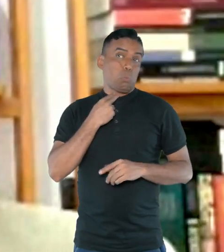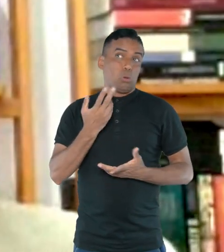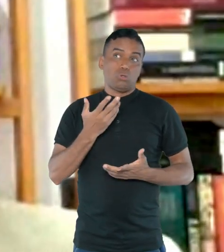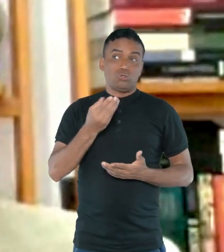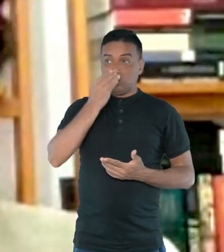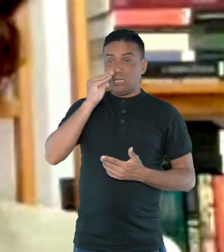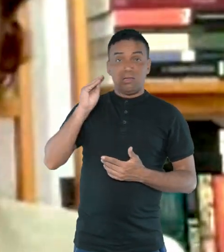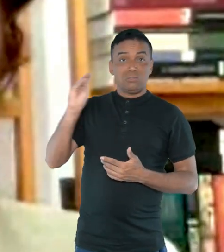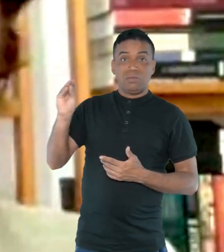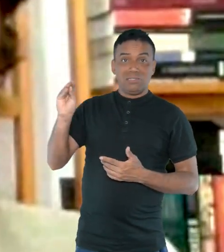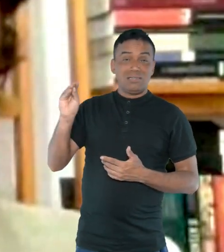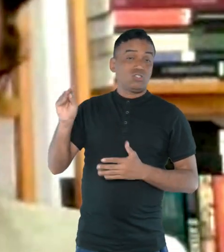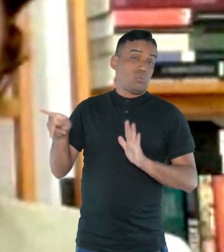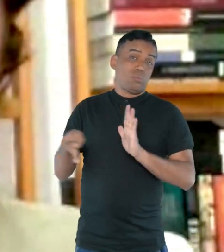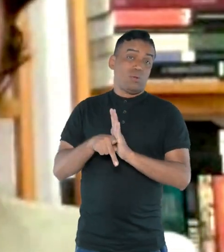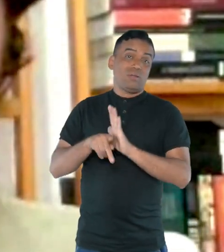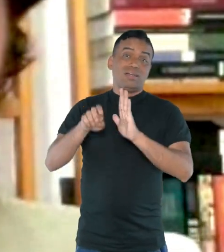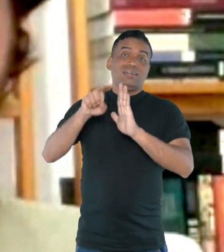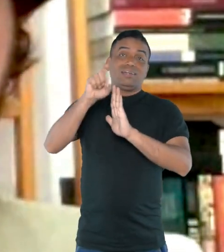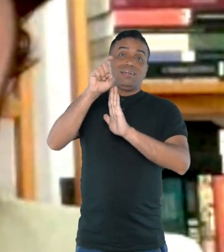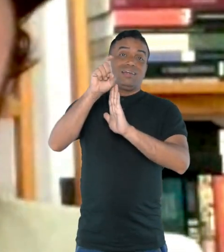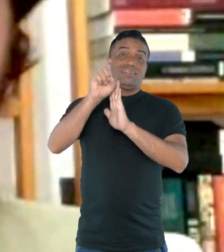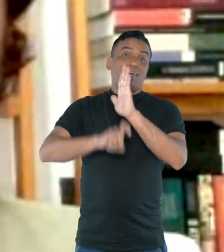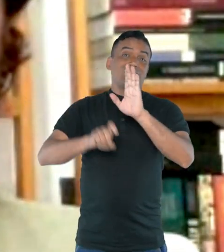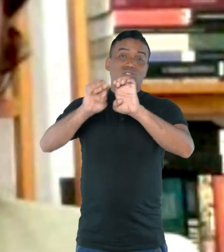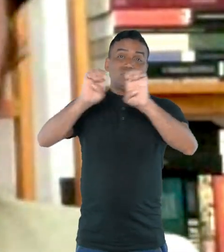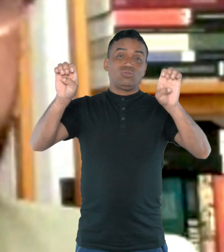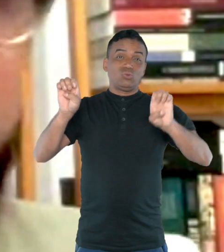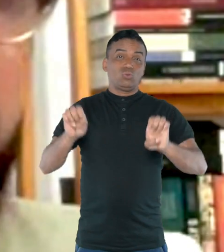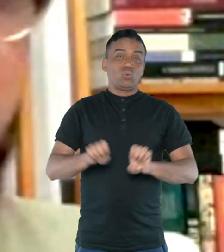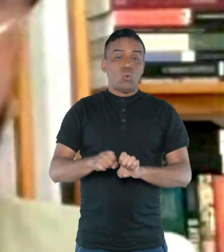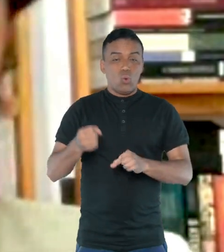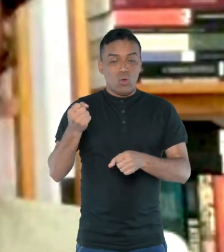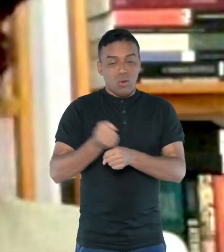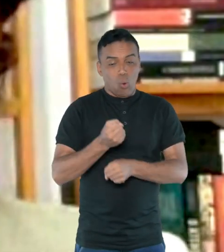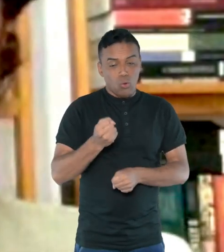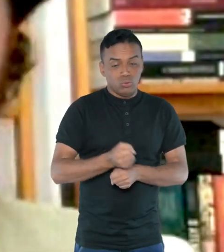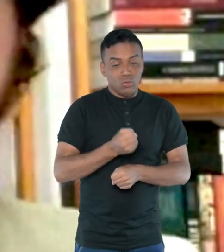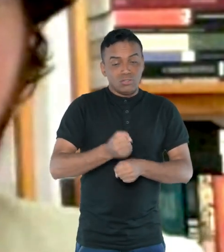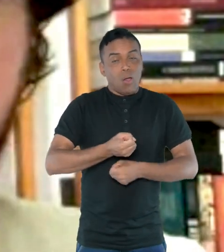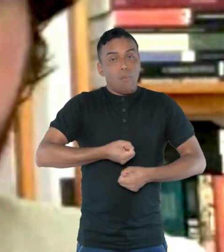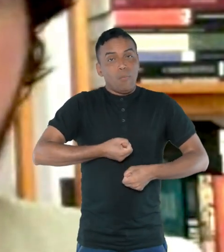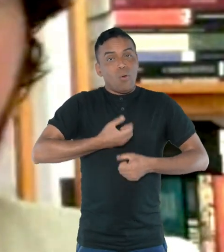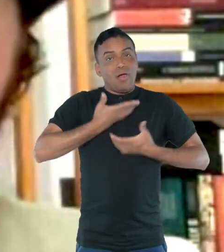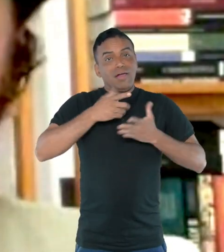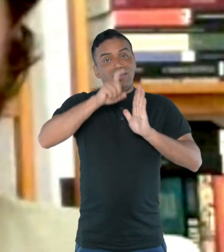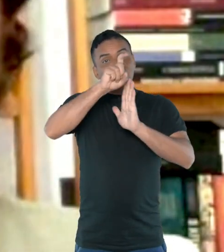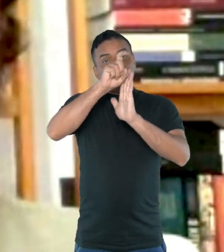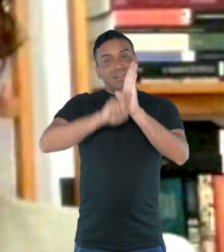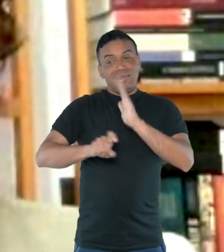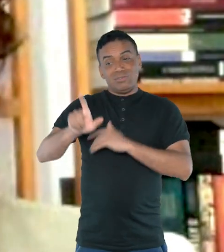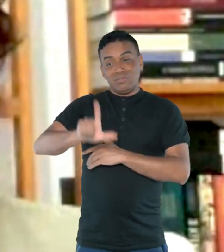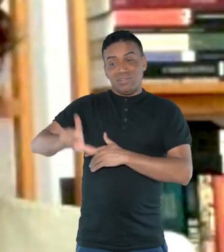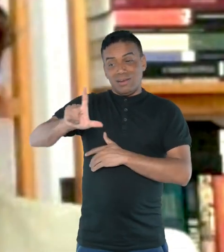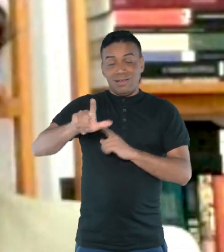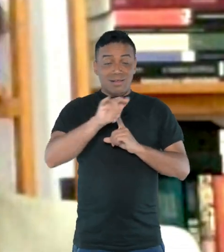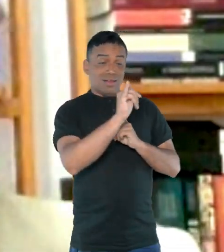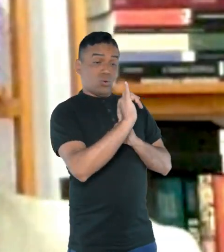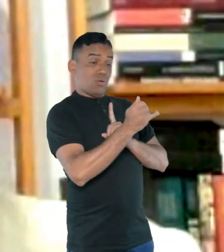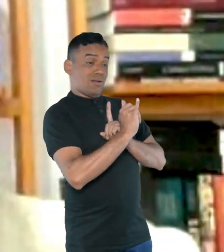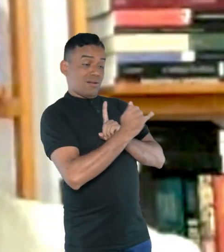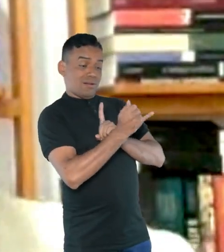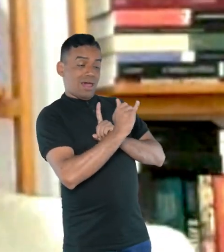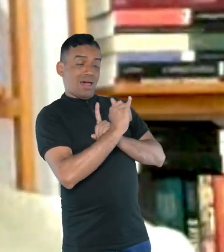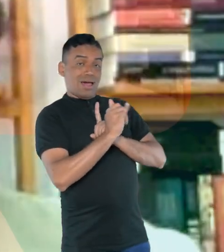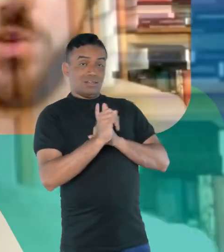desconsiderar o trabalho estético mesmo, o trabalho de construção poética, de construção do texto literário, da narrativa,